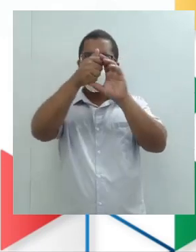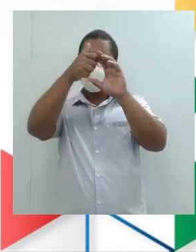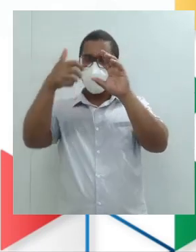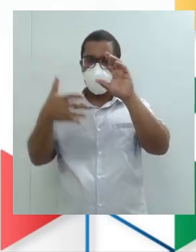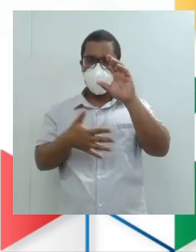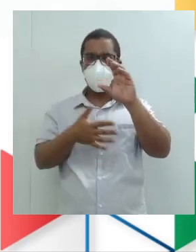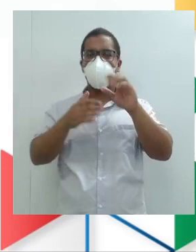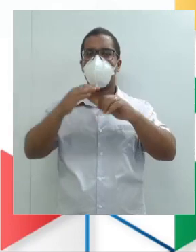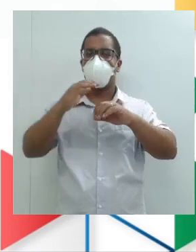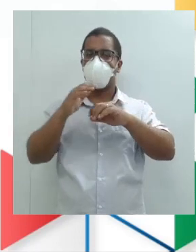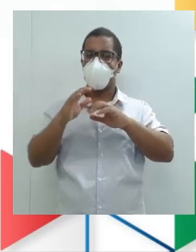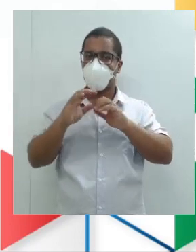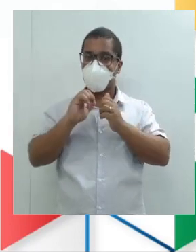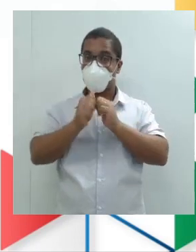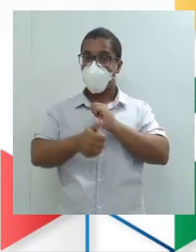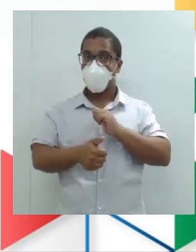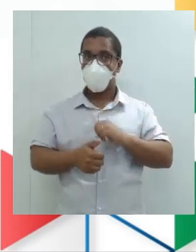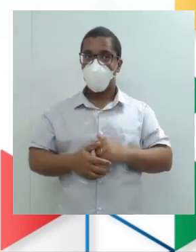desse esporte.